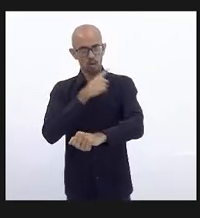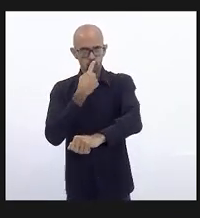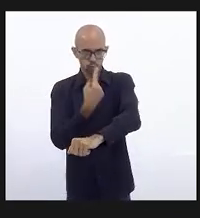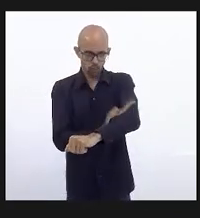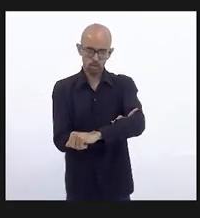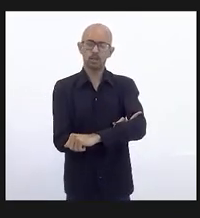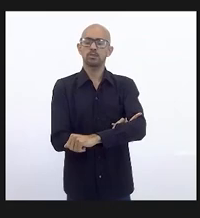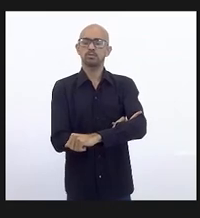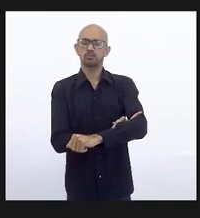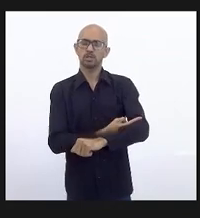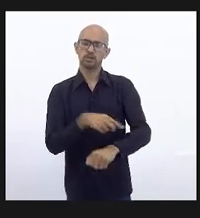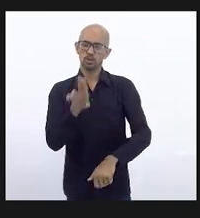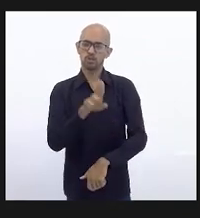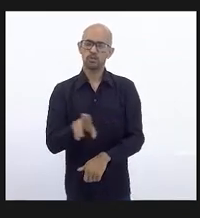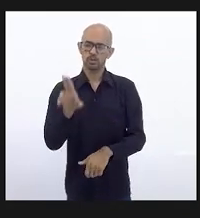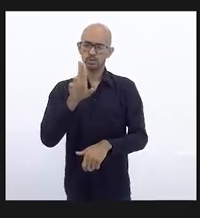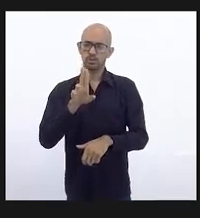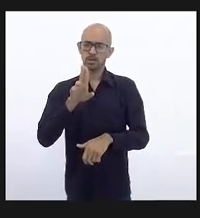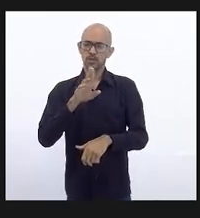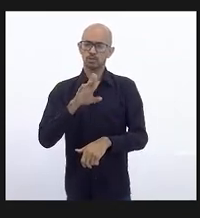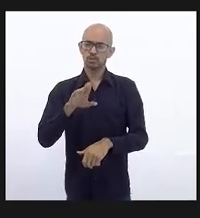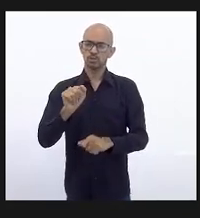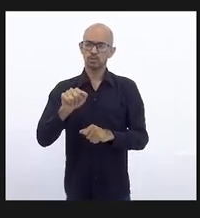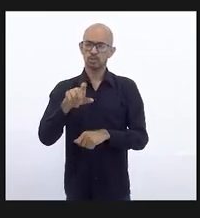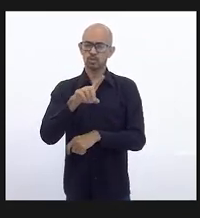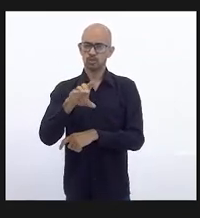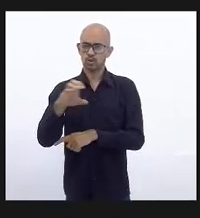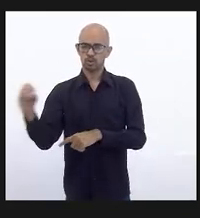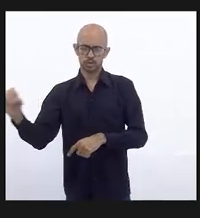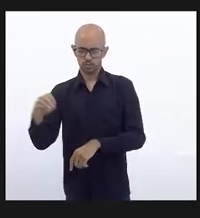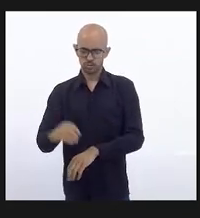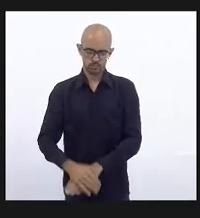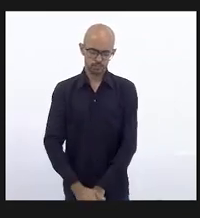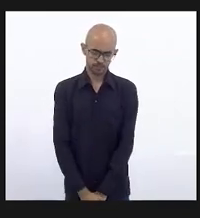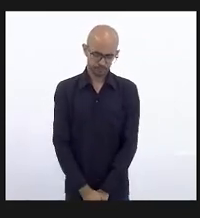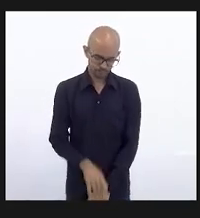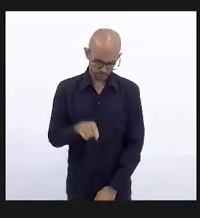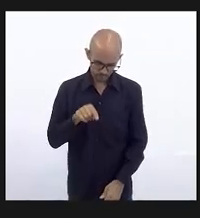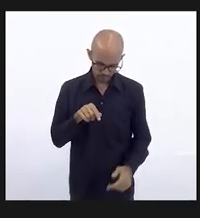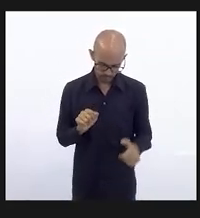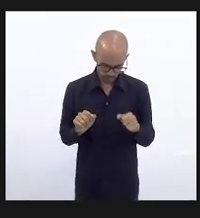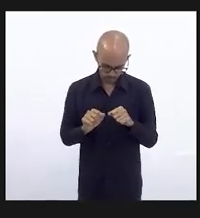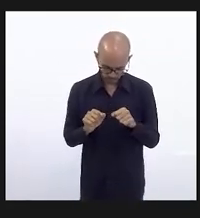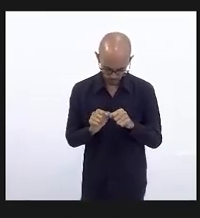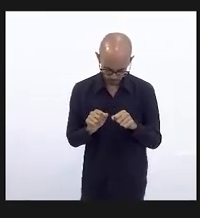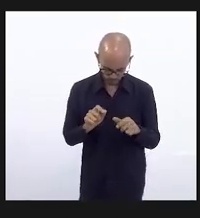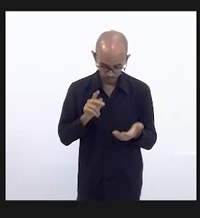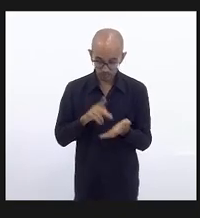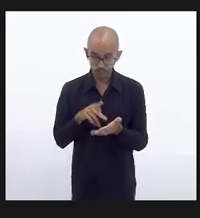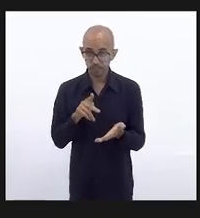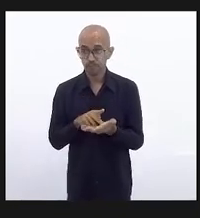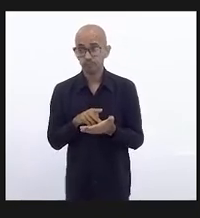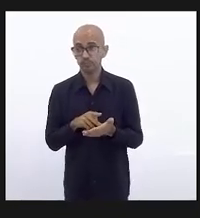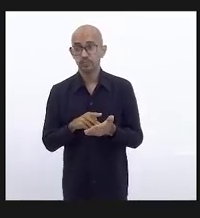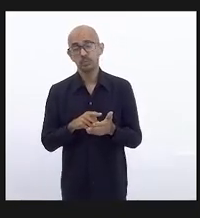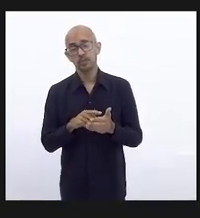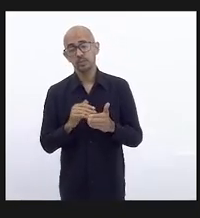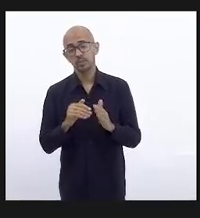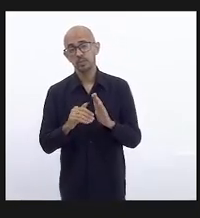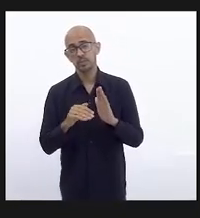do ensino superior na Zona Oeste. É fazer com que, de fato, desse processo, a gente